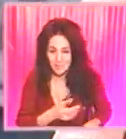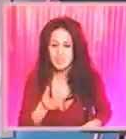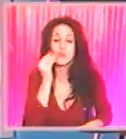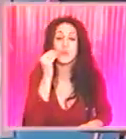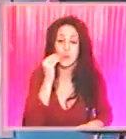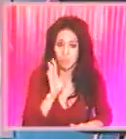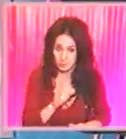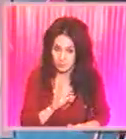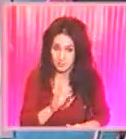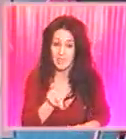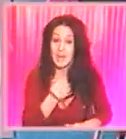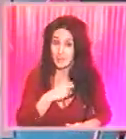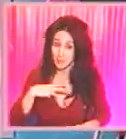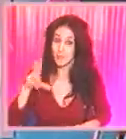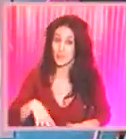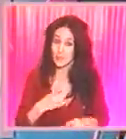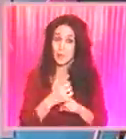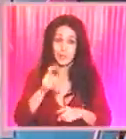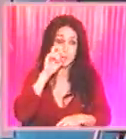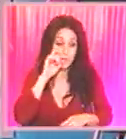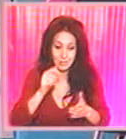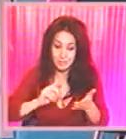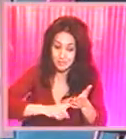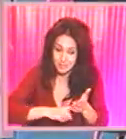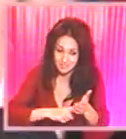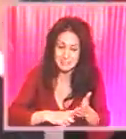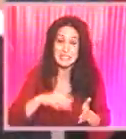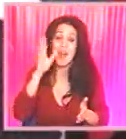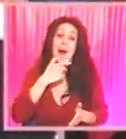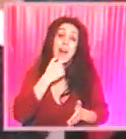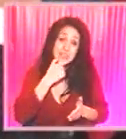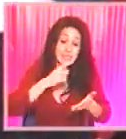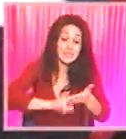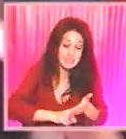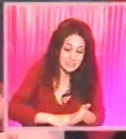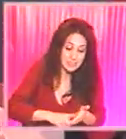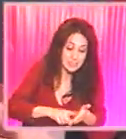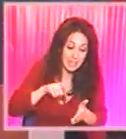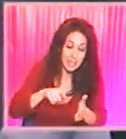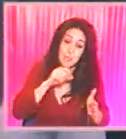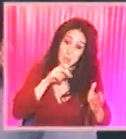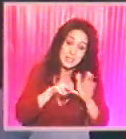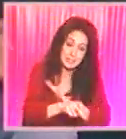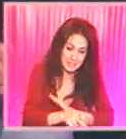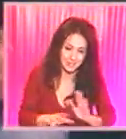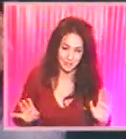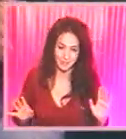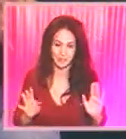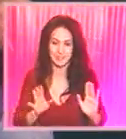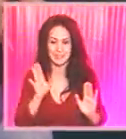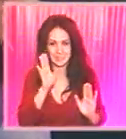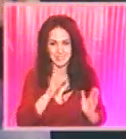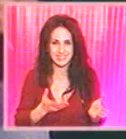Isso é uma questão... É uma questão de os ter devidamente identificados, não é? Desde que saibamos quem é, não há problema.